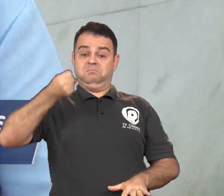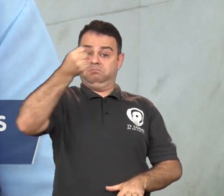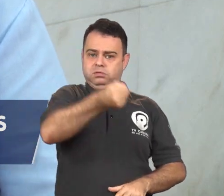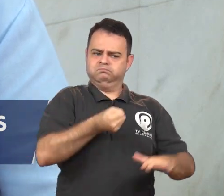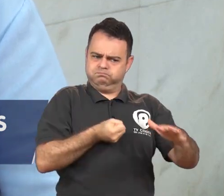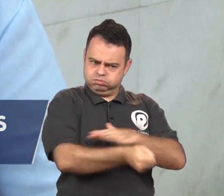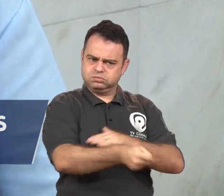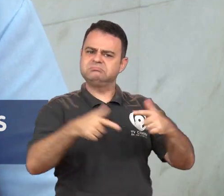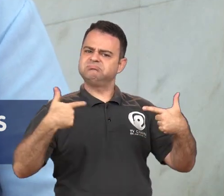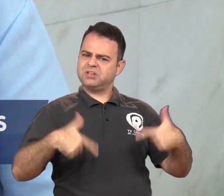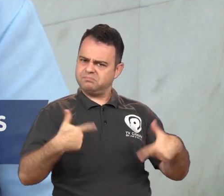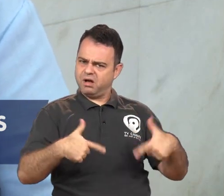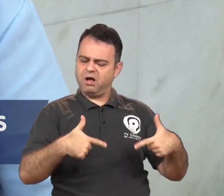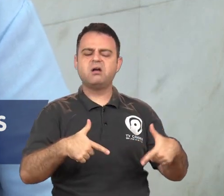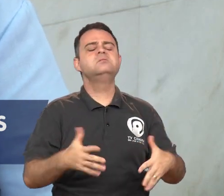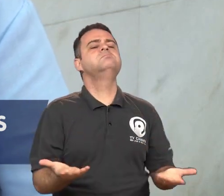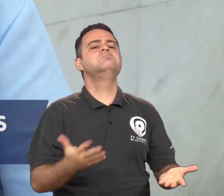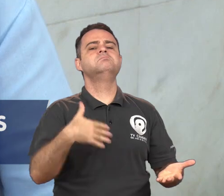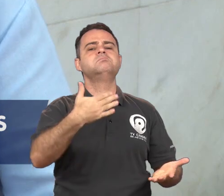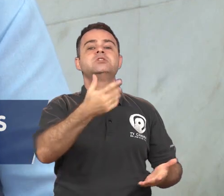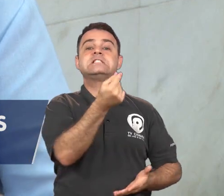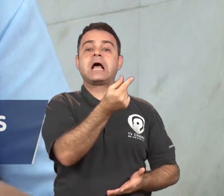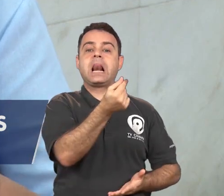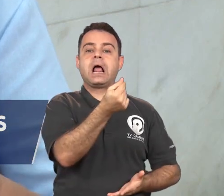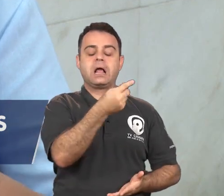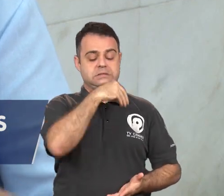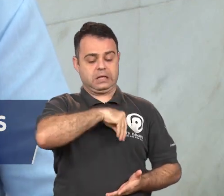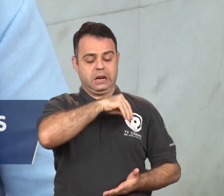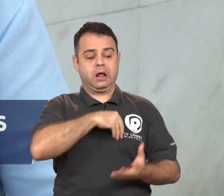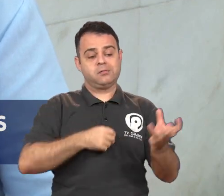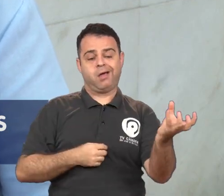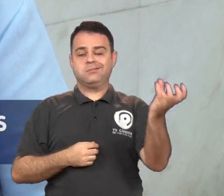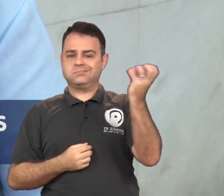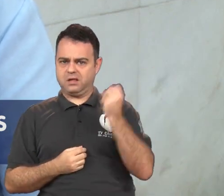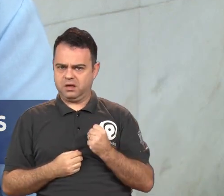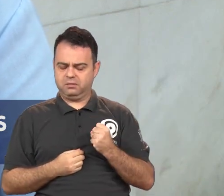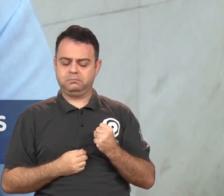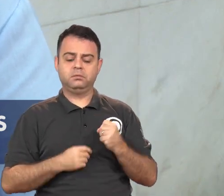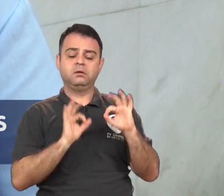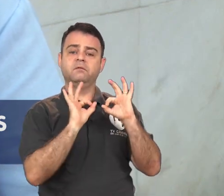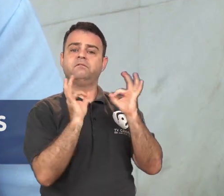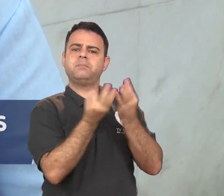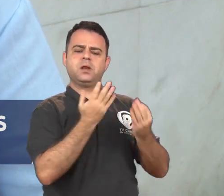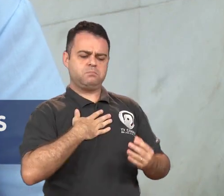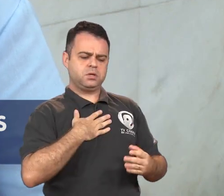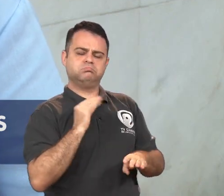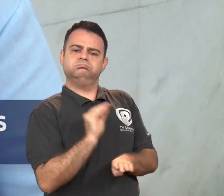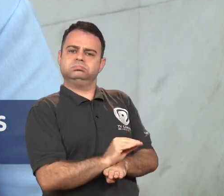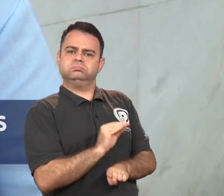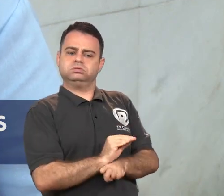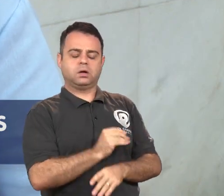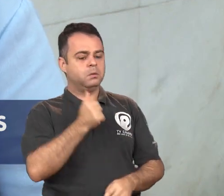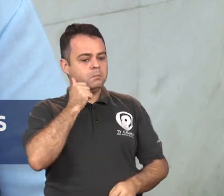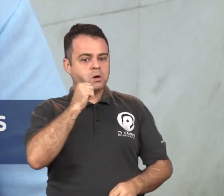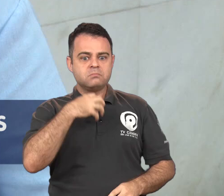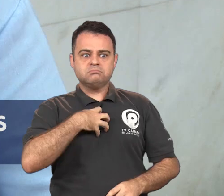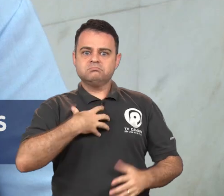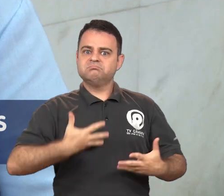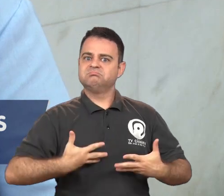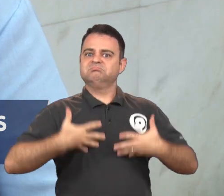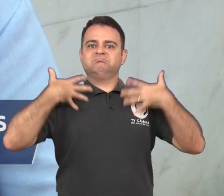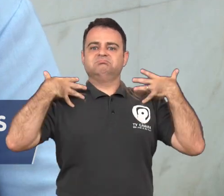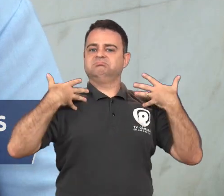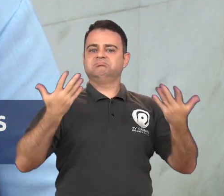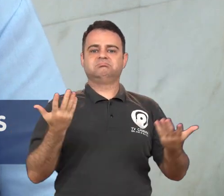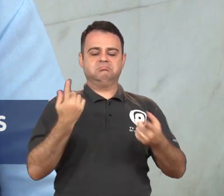ela chega, recebe o seu salário, consegue lidar com a sua família, você mudou já. Se você mudar